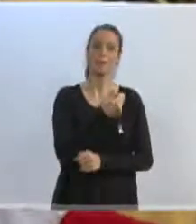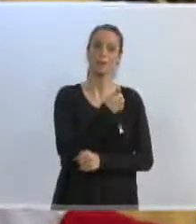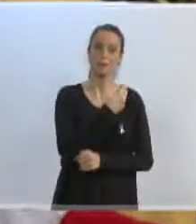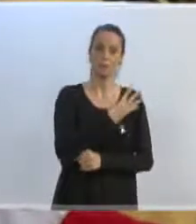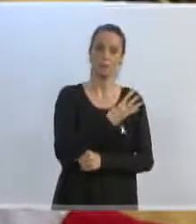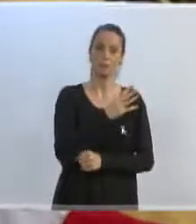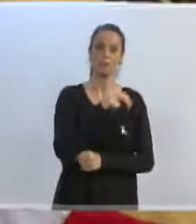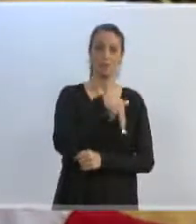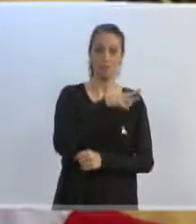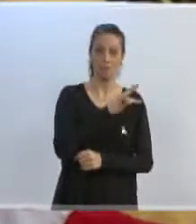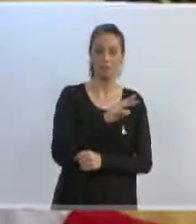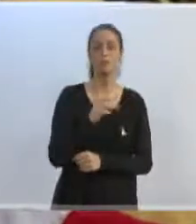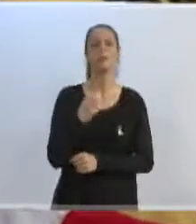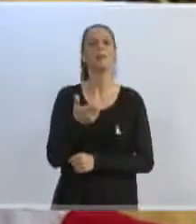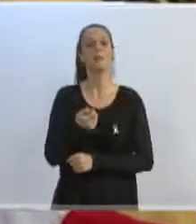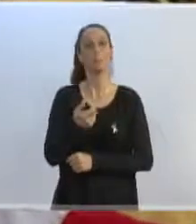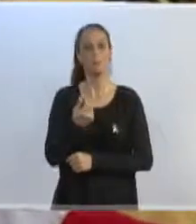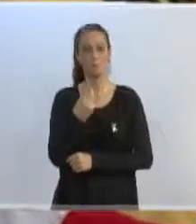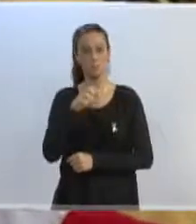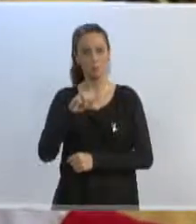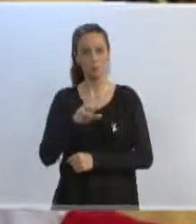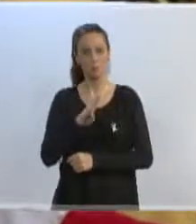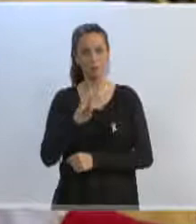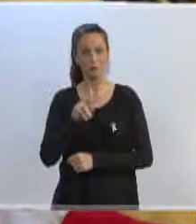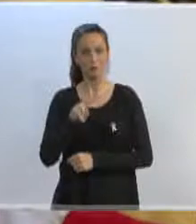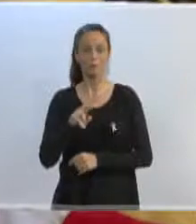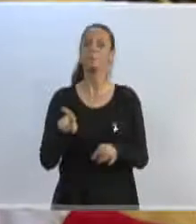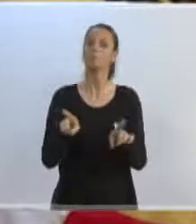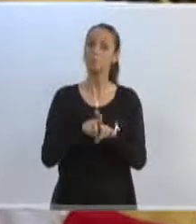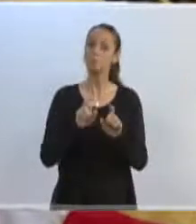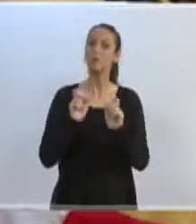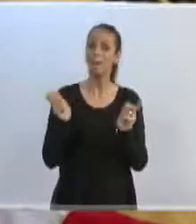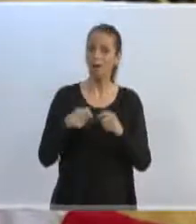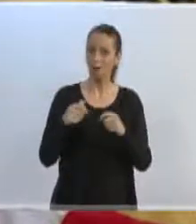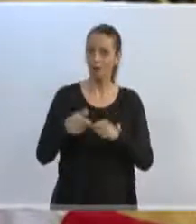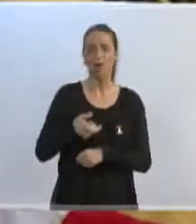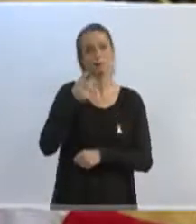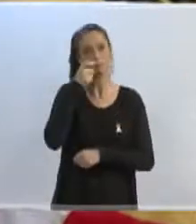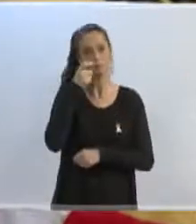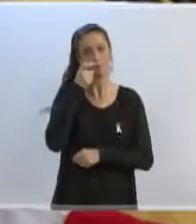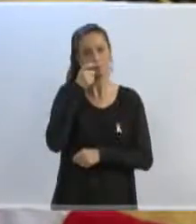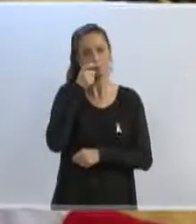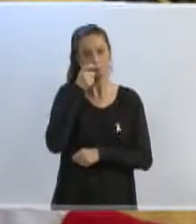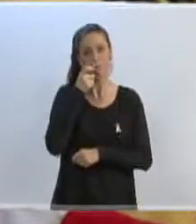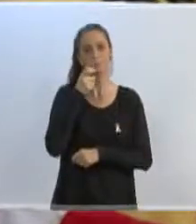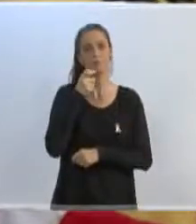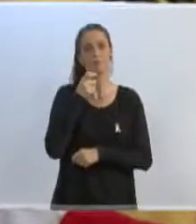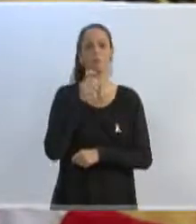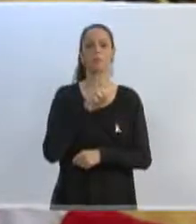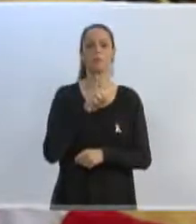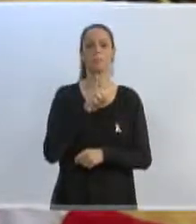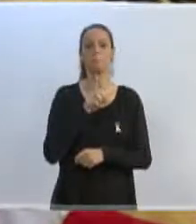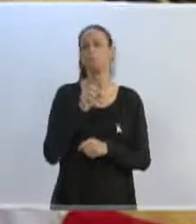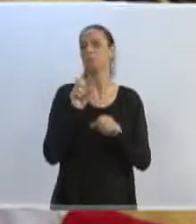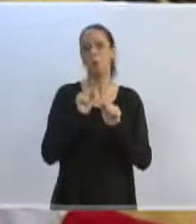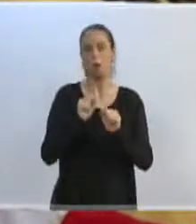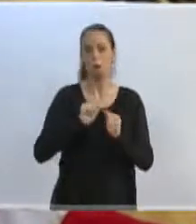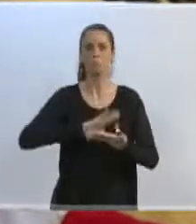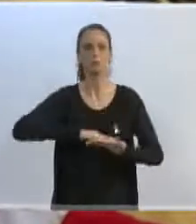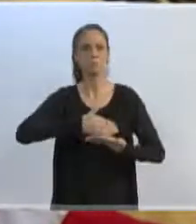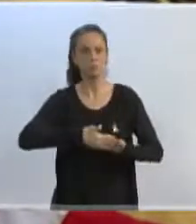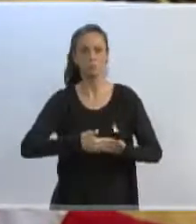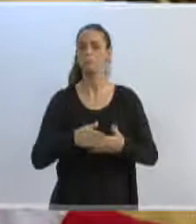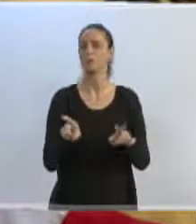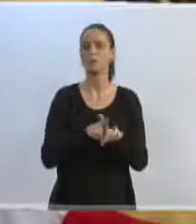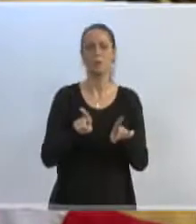da NET e 19 da BTV. E pode ser assistida também em desktops, notebooks e